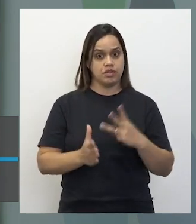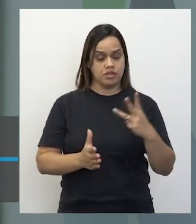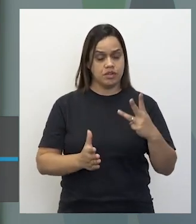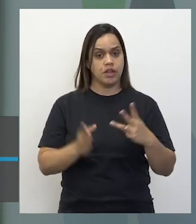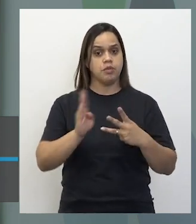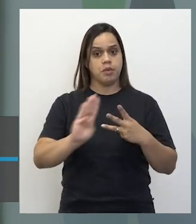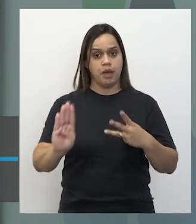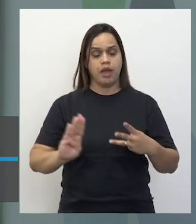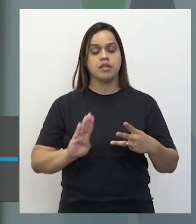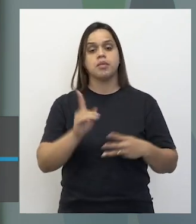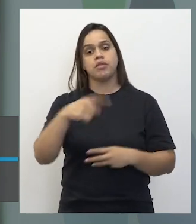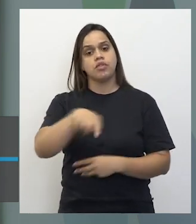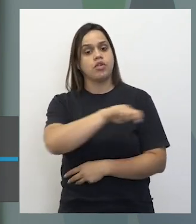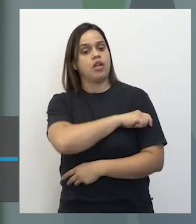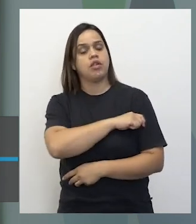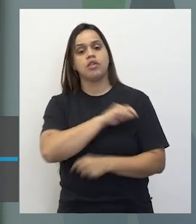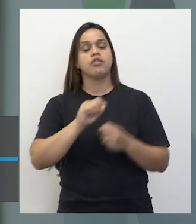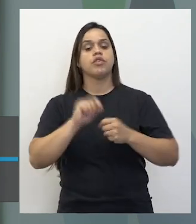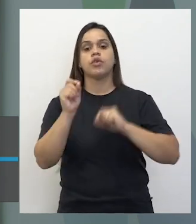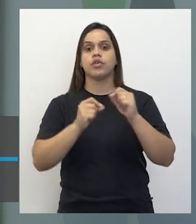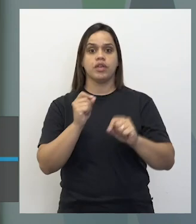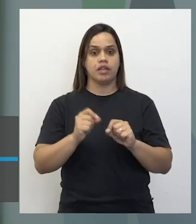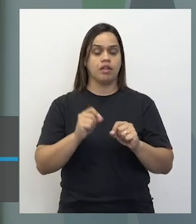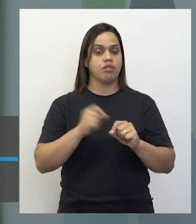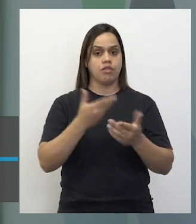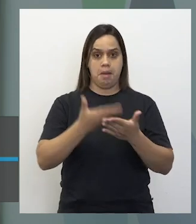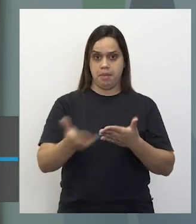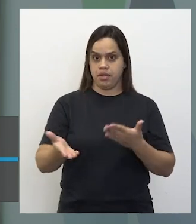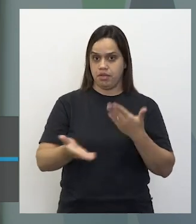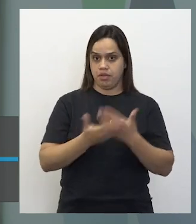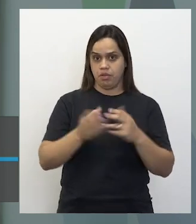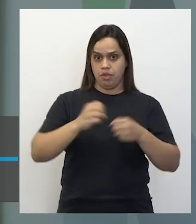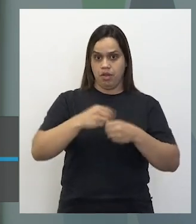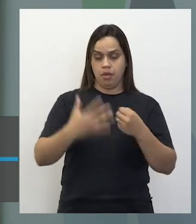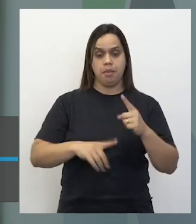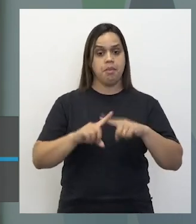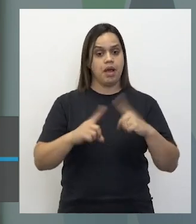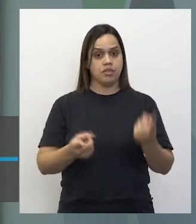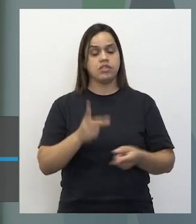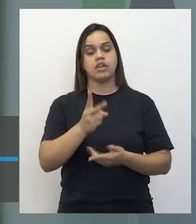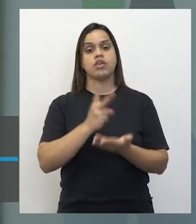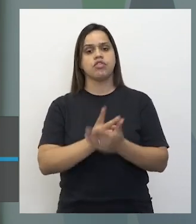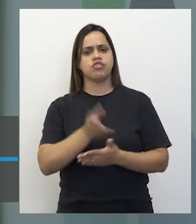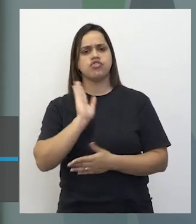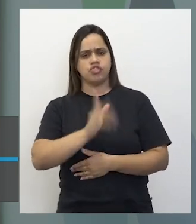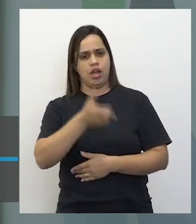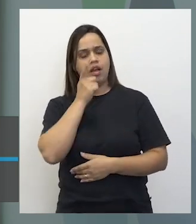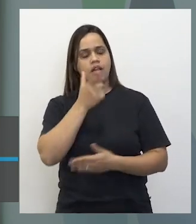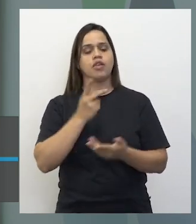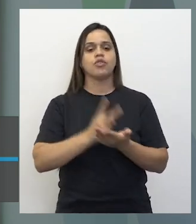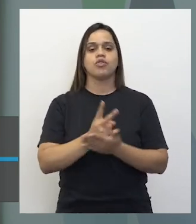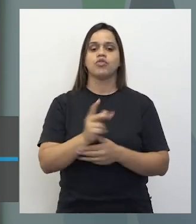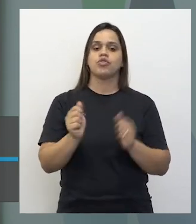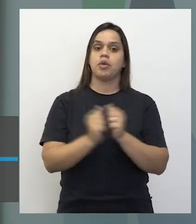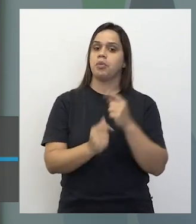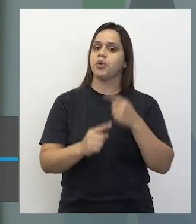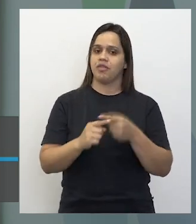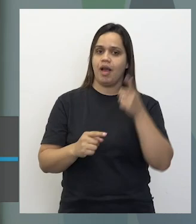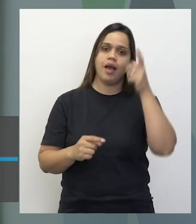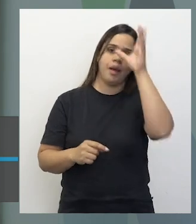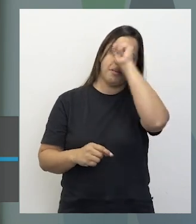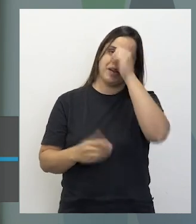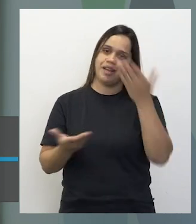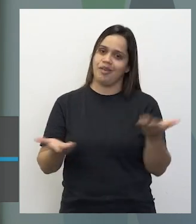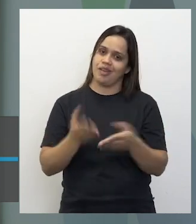bimestre, para que os alunos aí não fique ninguém para trás. Mas você que acompanhou, continue com a gente, porque você também vai aprender aí